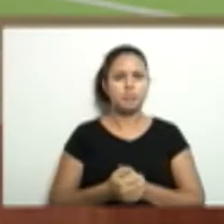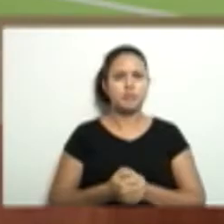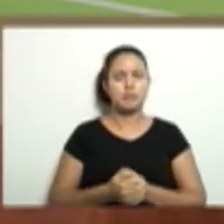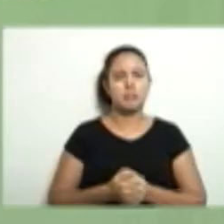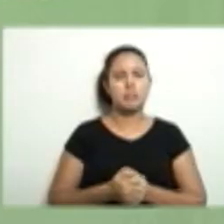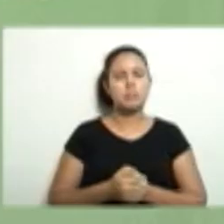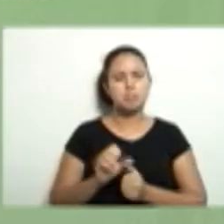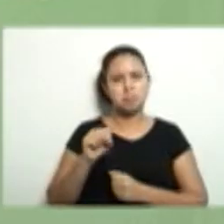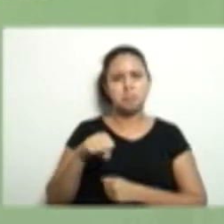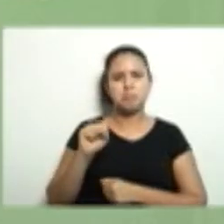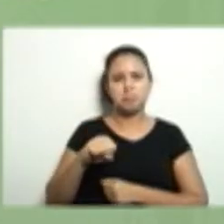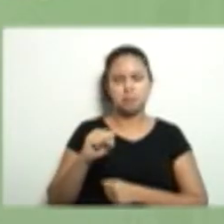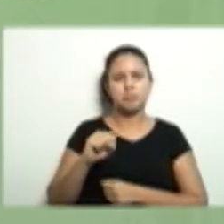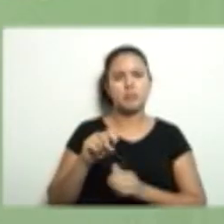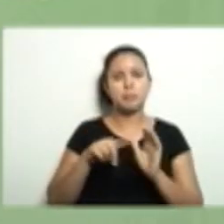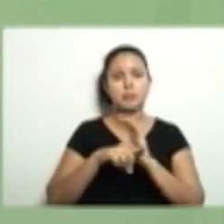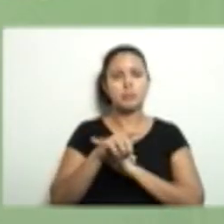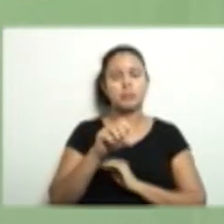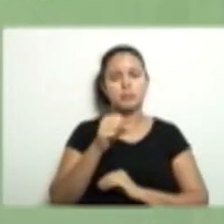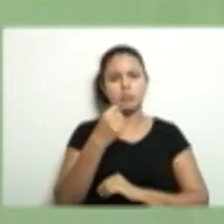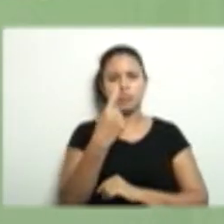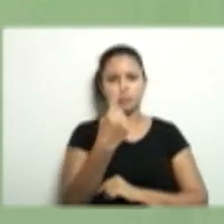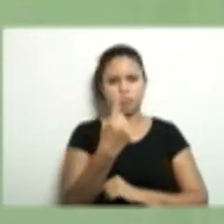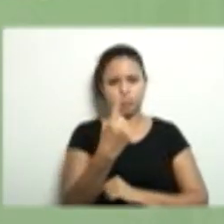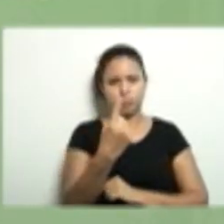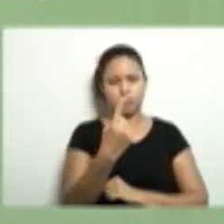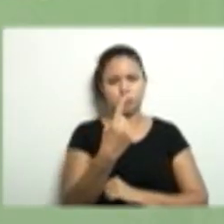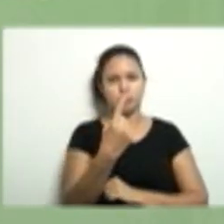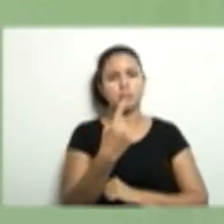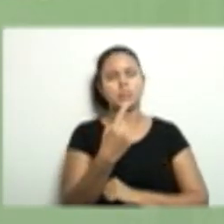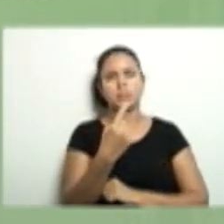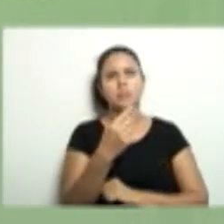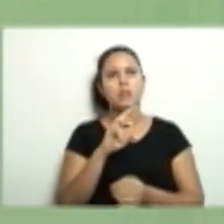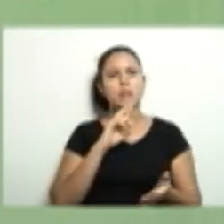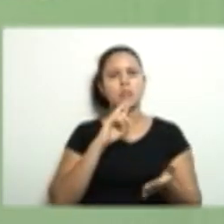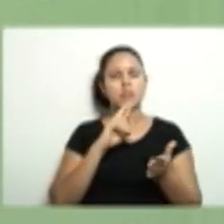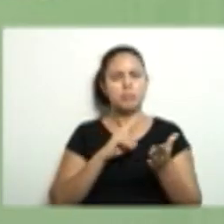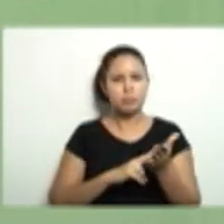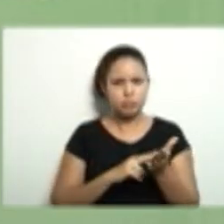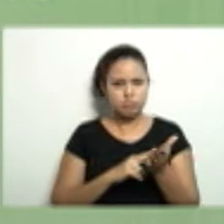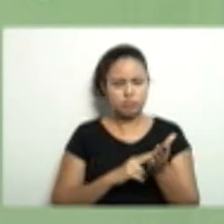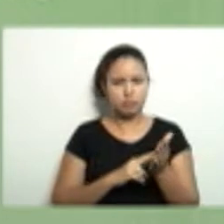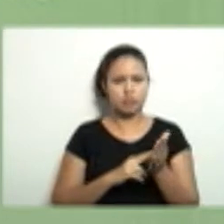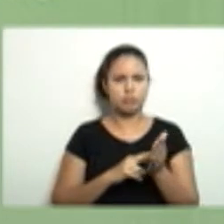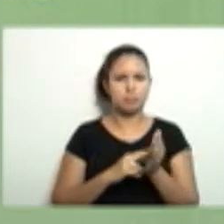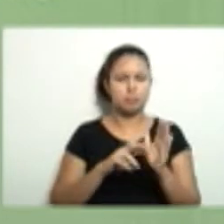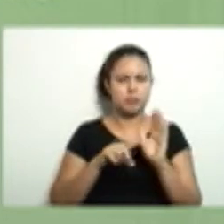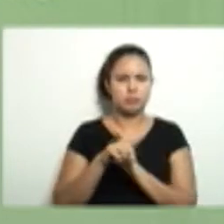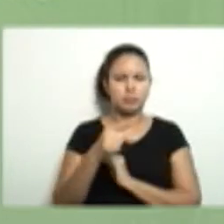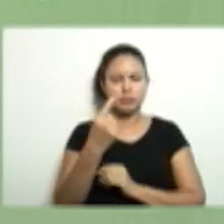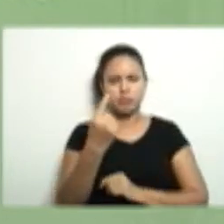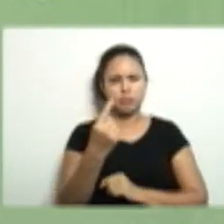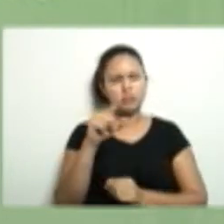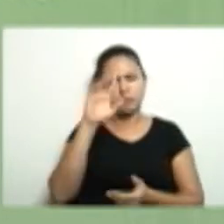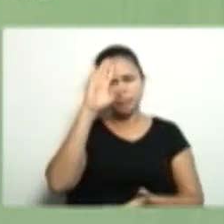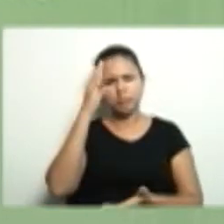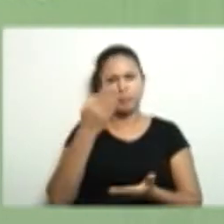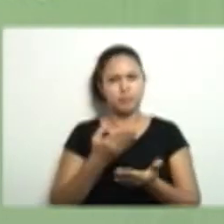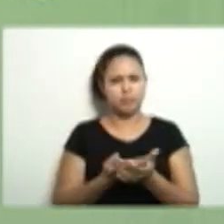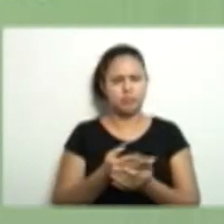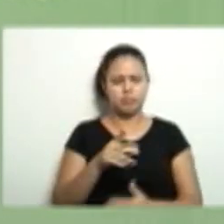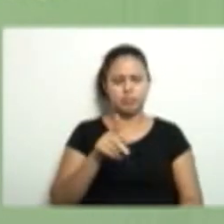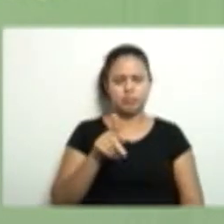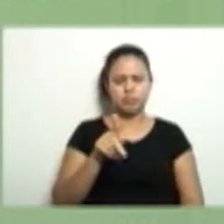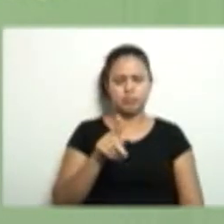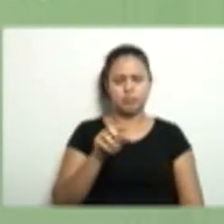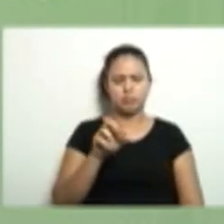1. Então, após ler o texto individualmente, responda as seguintes questões. Questão 1. Você acredita que o Pronaf poderia